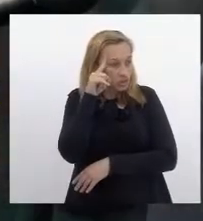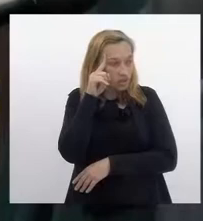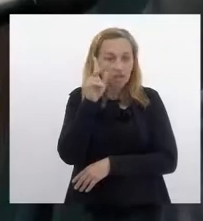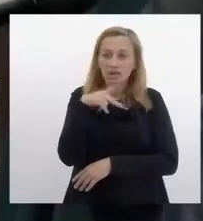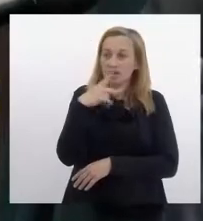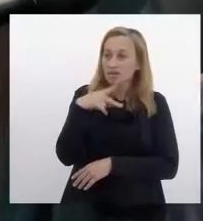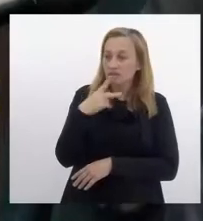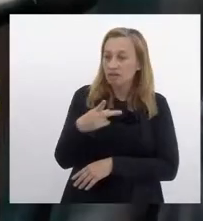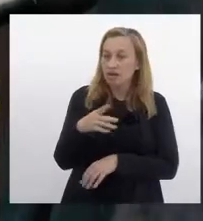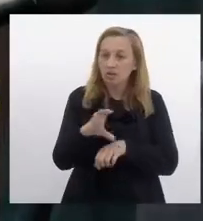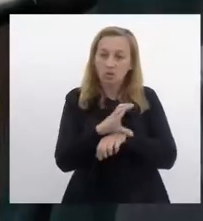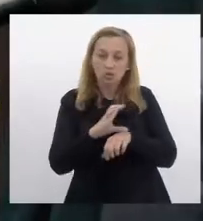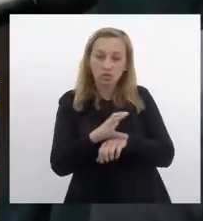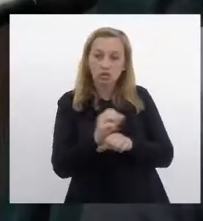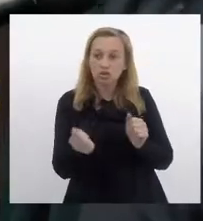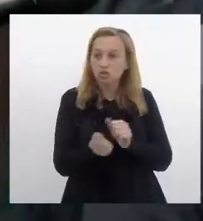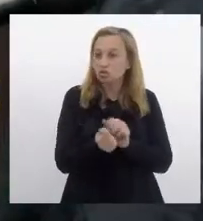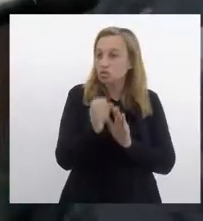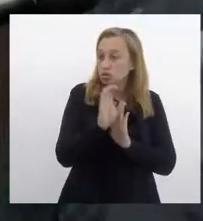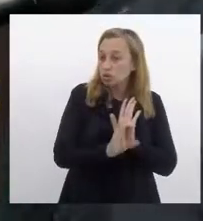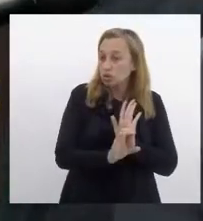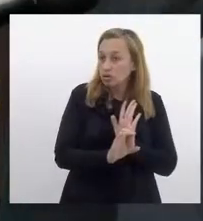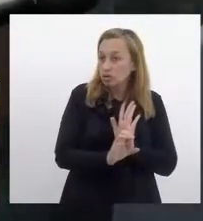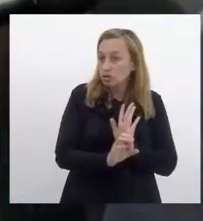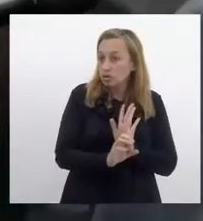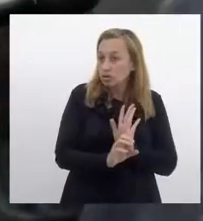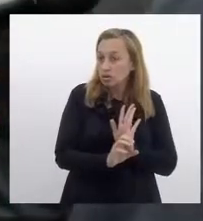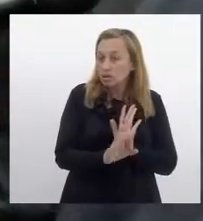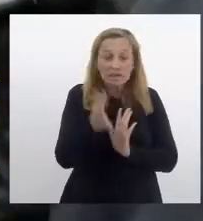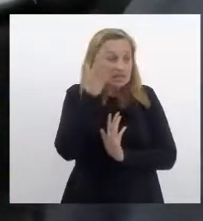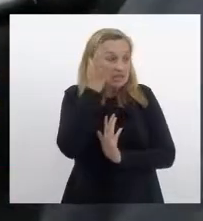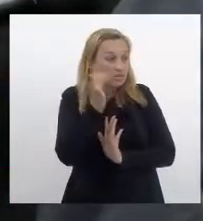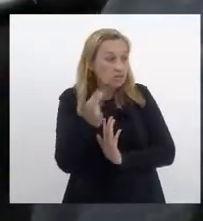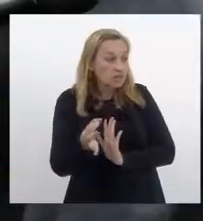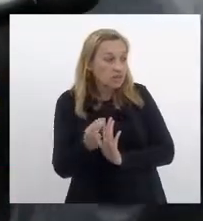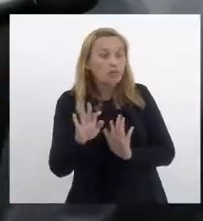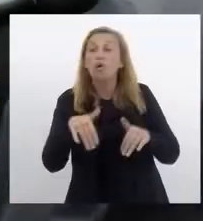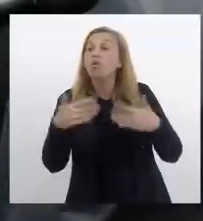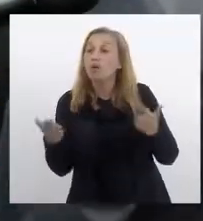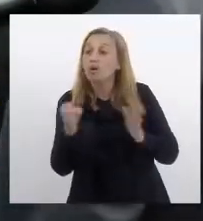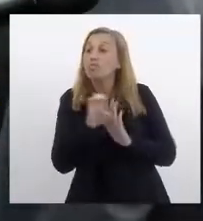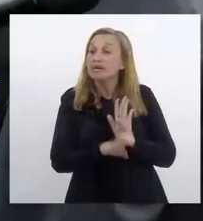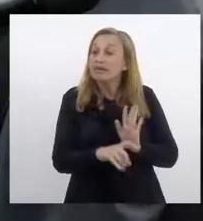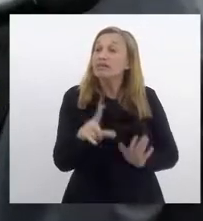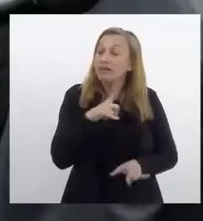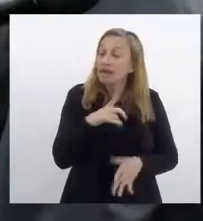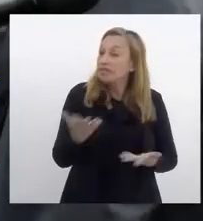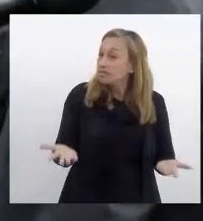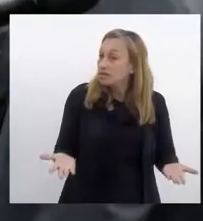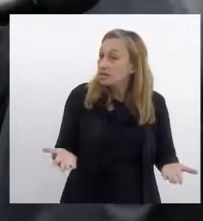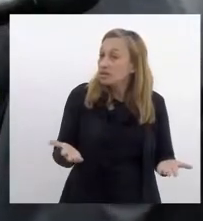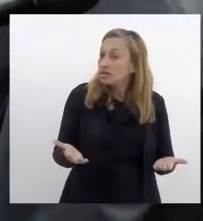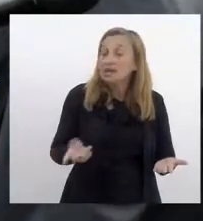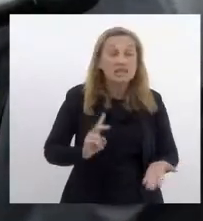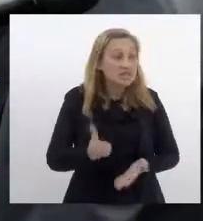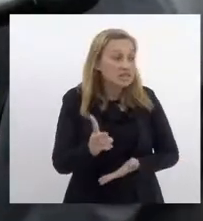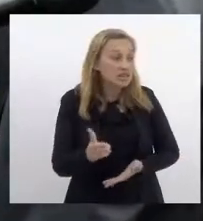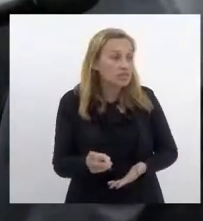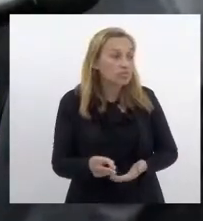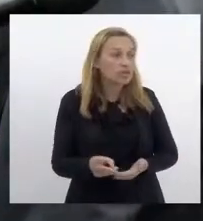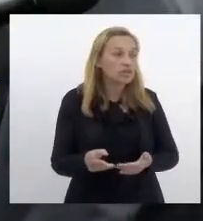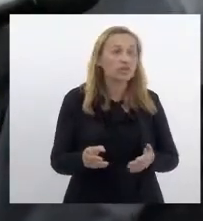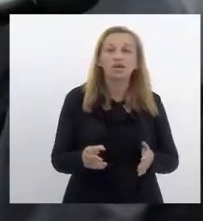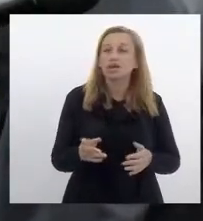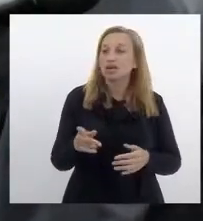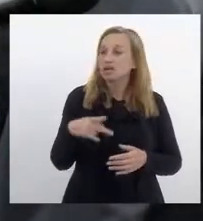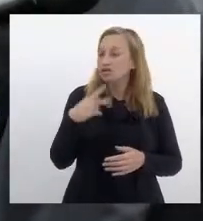parecer pela constitucionalidade com emendas sem sequer saber quais são as emendas que tem. E sempre dá. E nós não